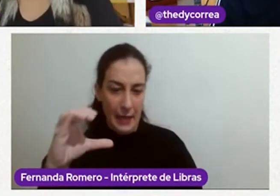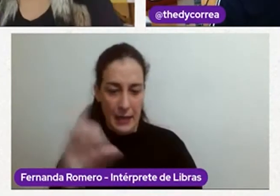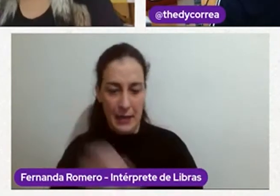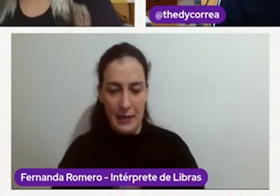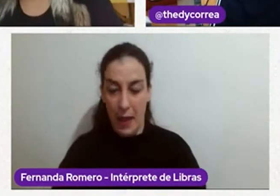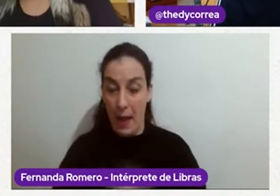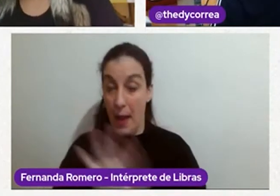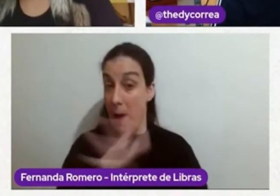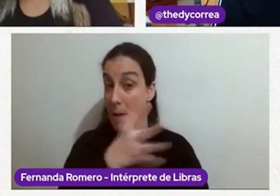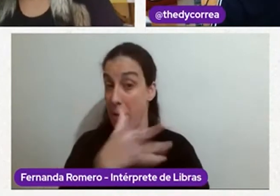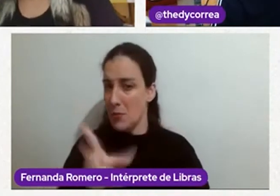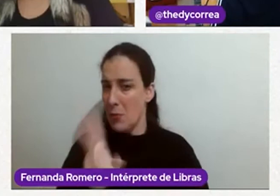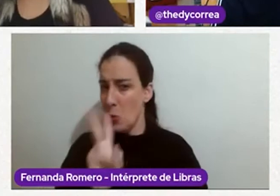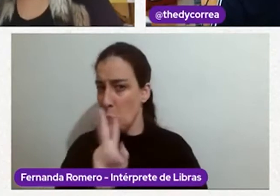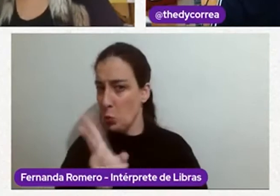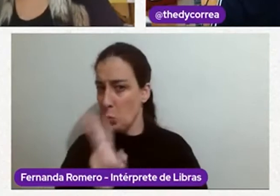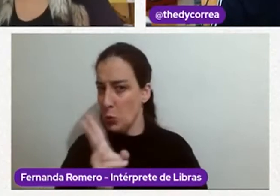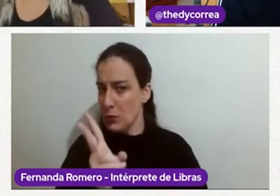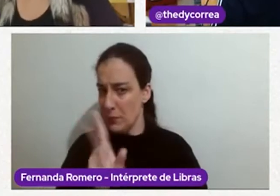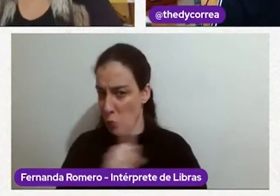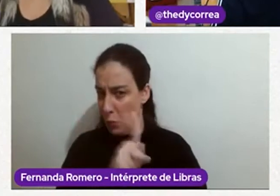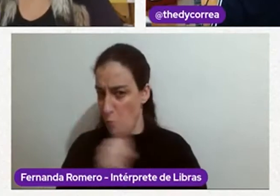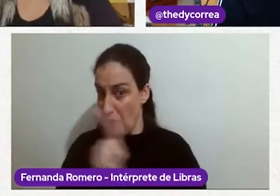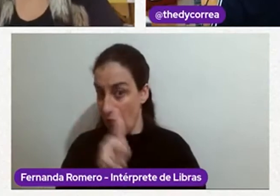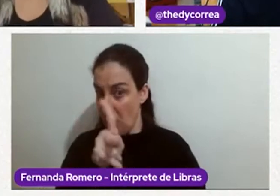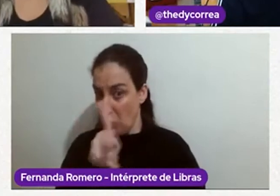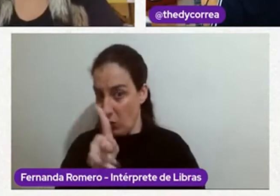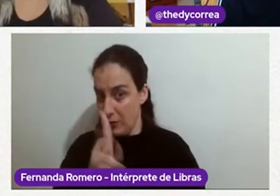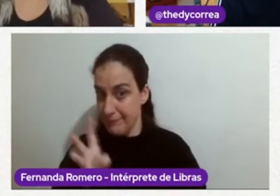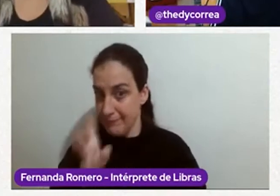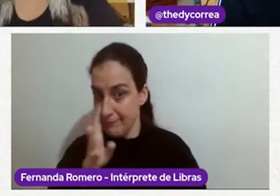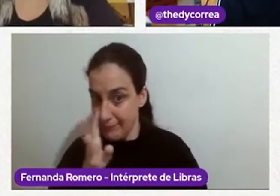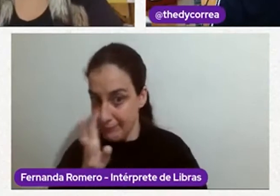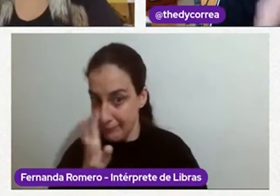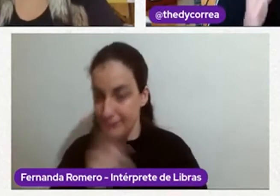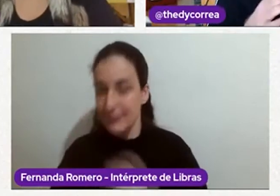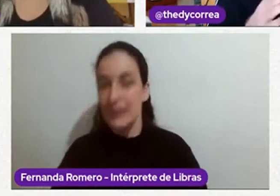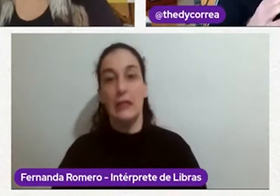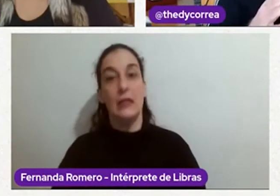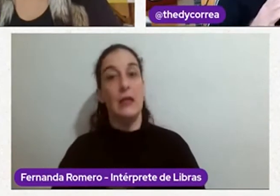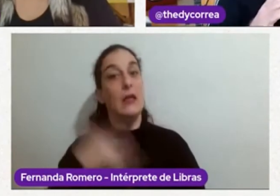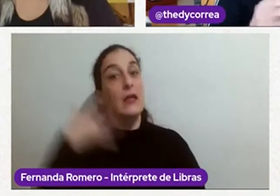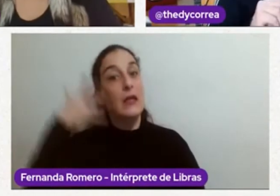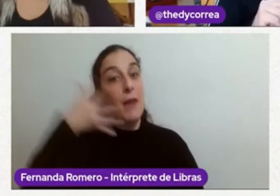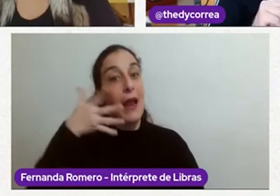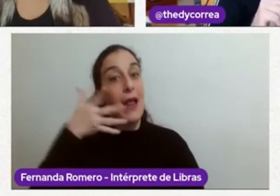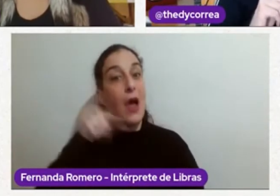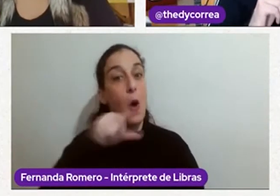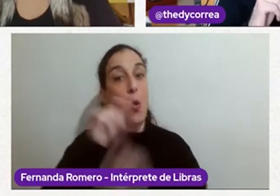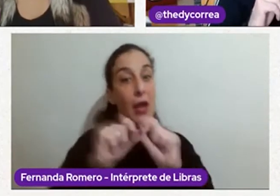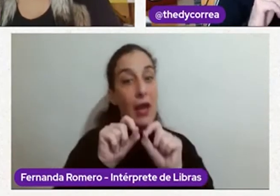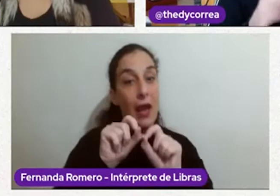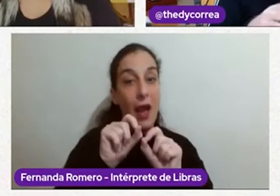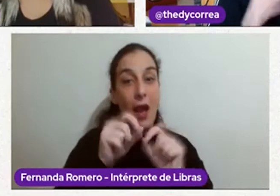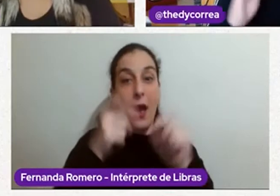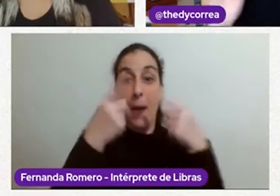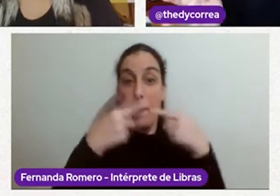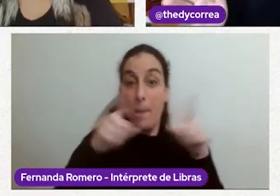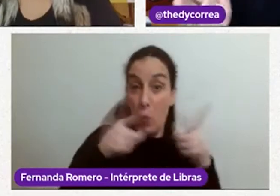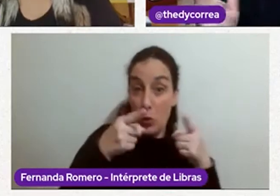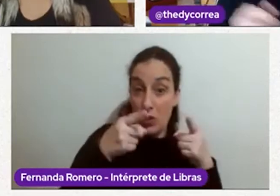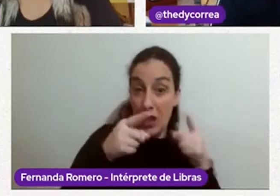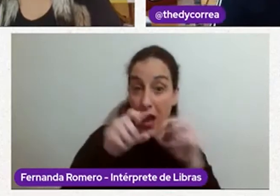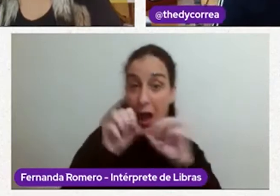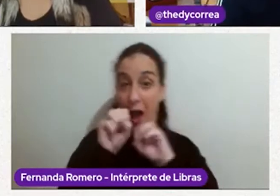2.000 educadores online. E a palestra era música, educação